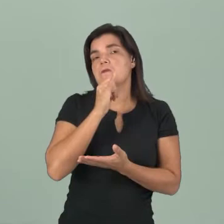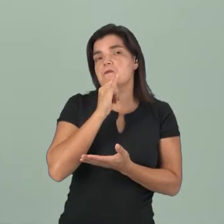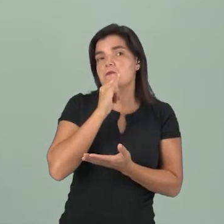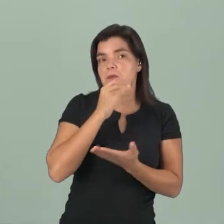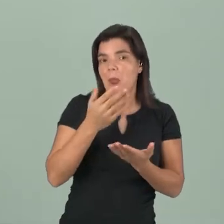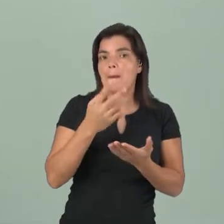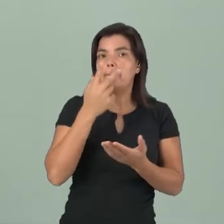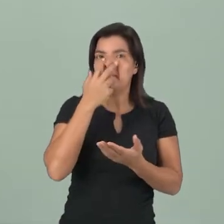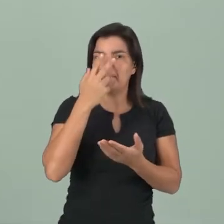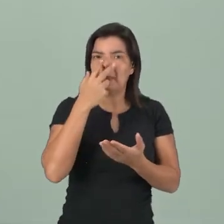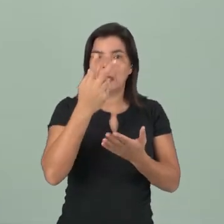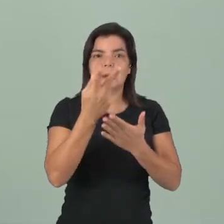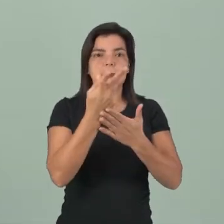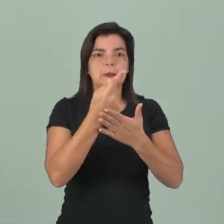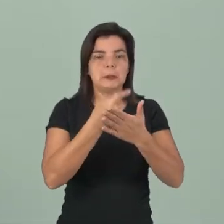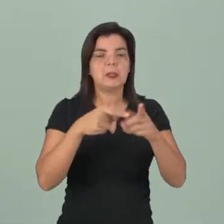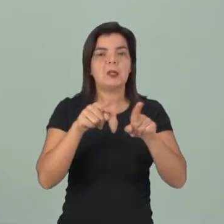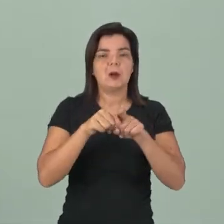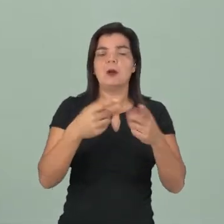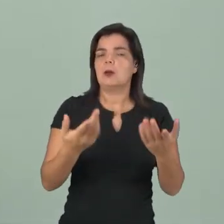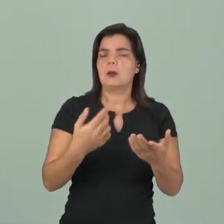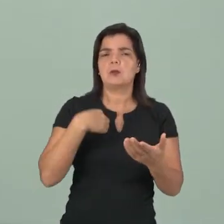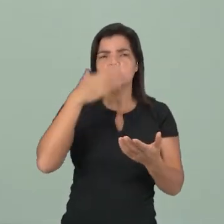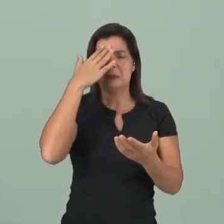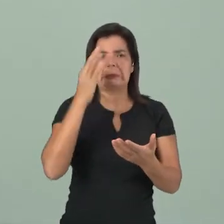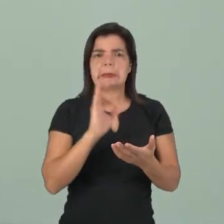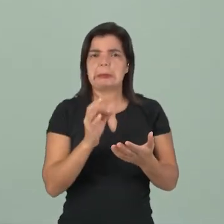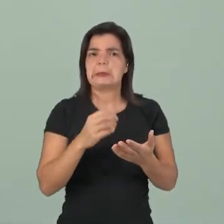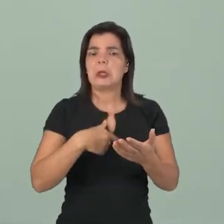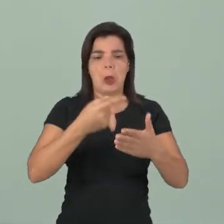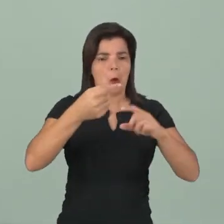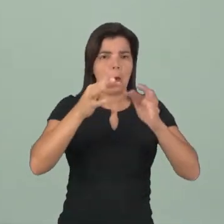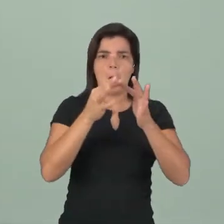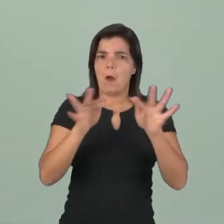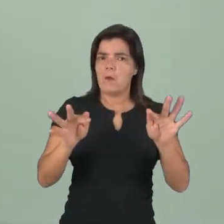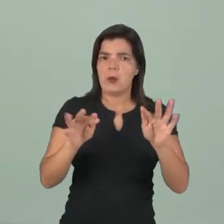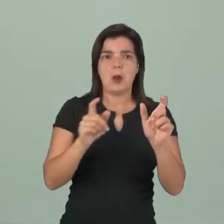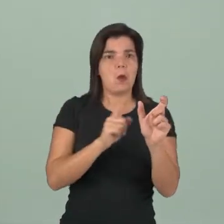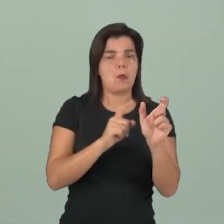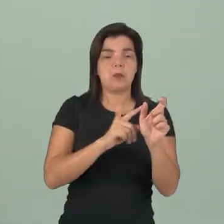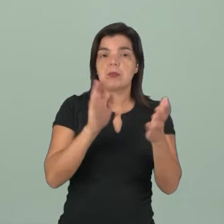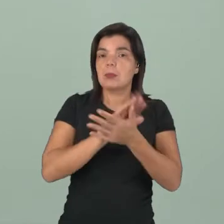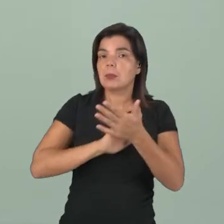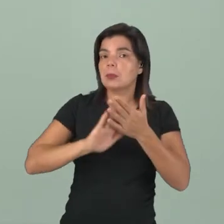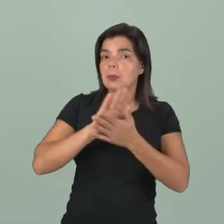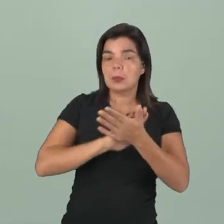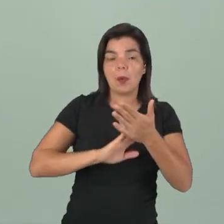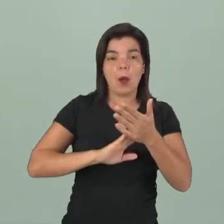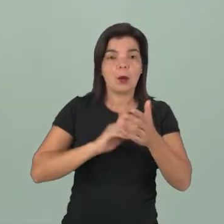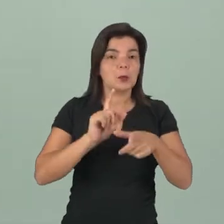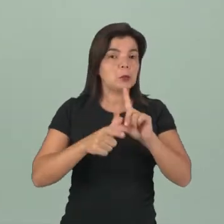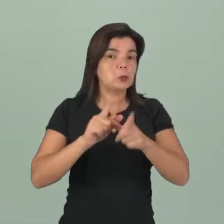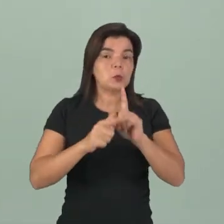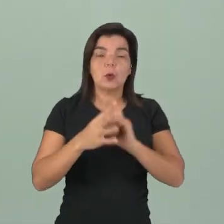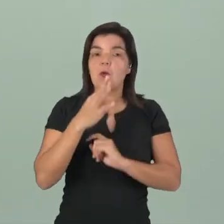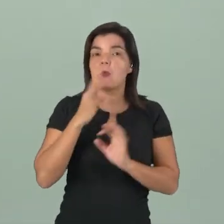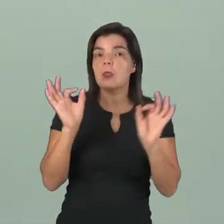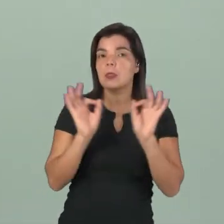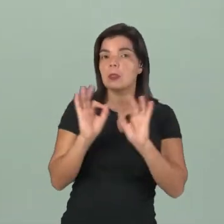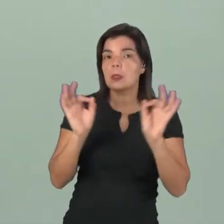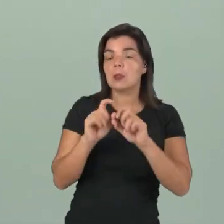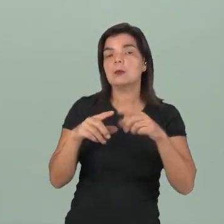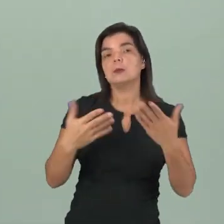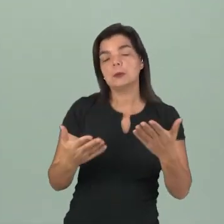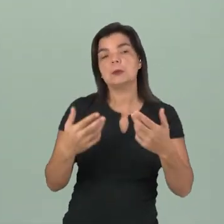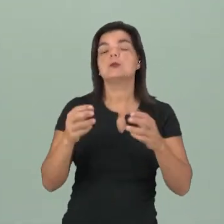né, que parece desenhos assim bem mirabolantes. Eu não consigo ler uma frase ou ler uma palavra ou nada, nenhuma letra, eu não conheço nenhuma letra.